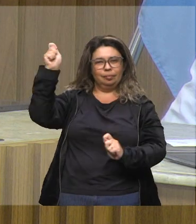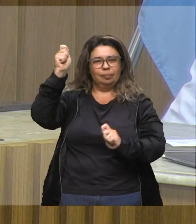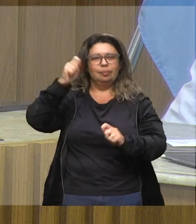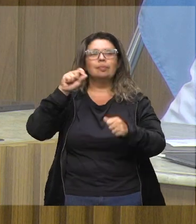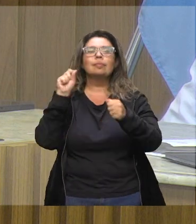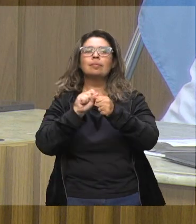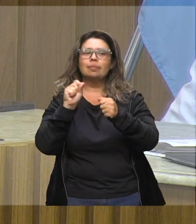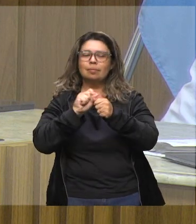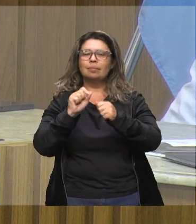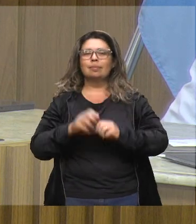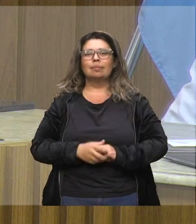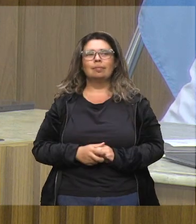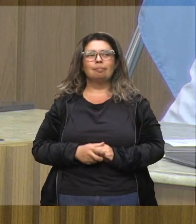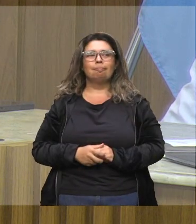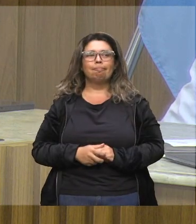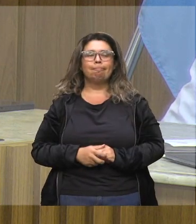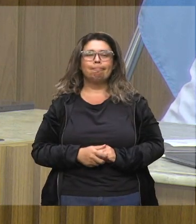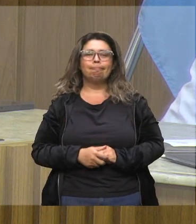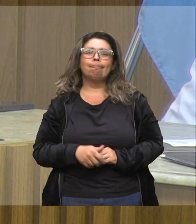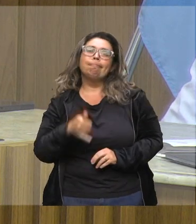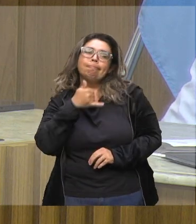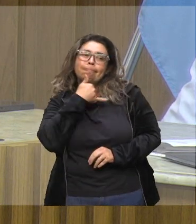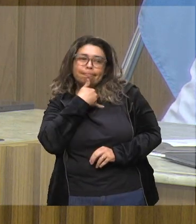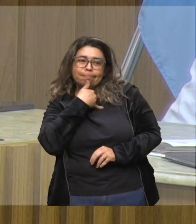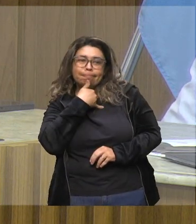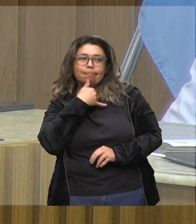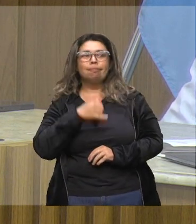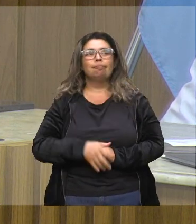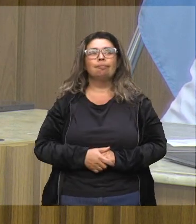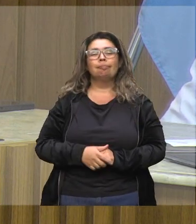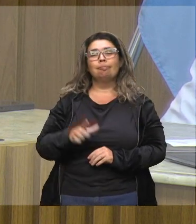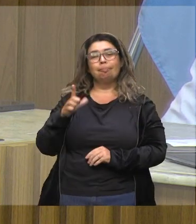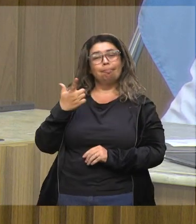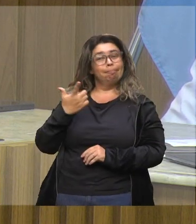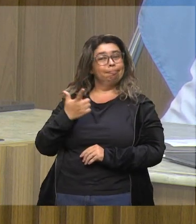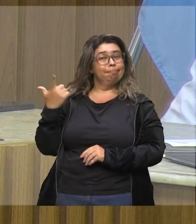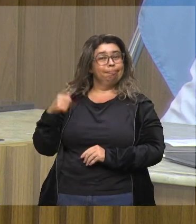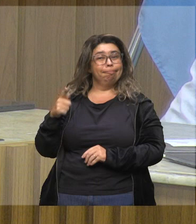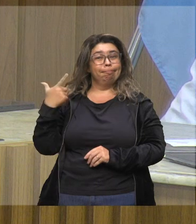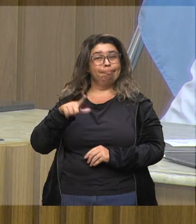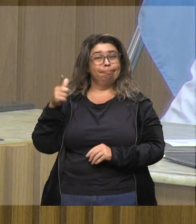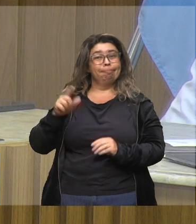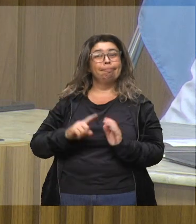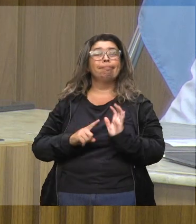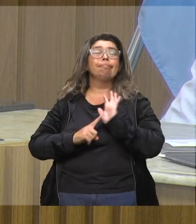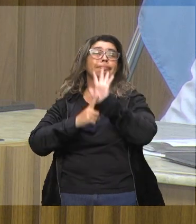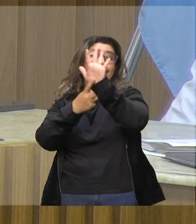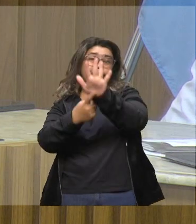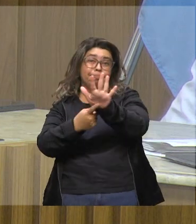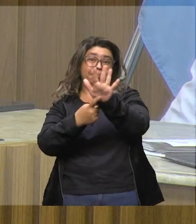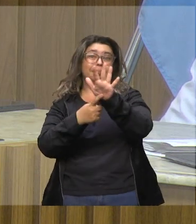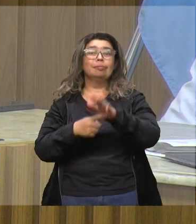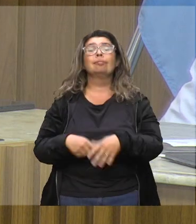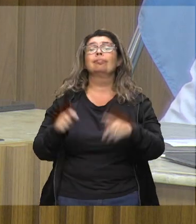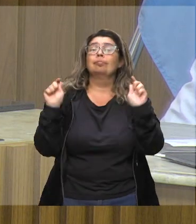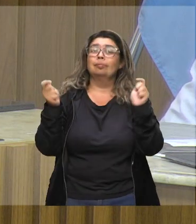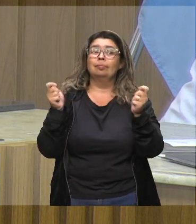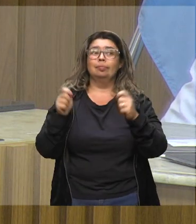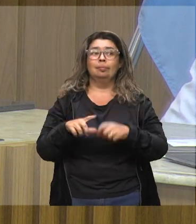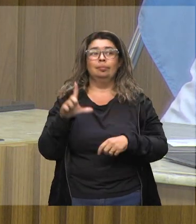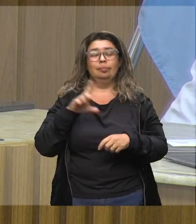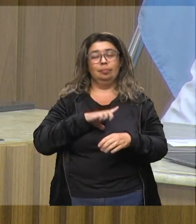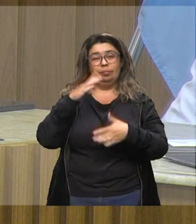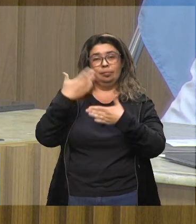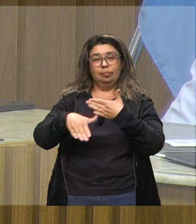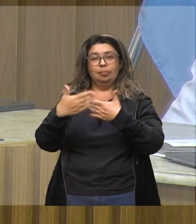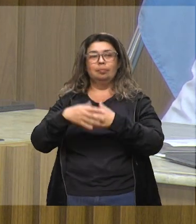do evento. Pena que o evento não teve a divulgação, a magnitude que ele merece. Estiveram presentes